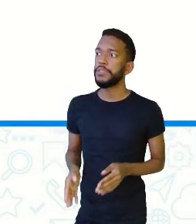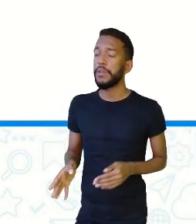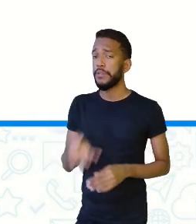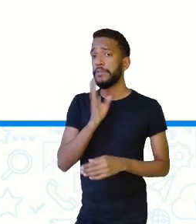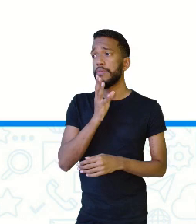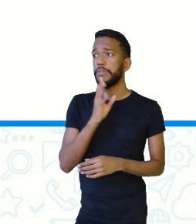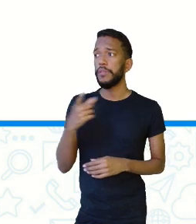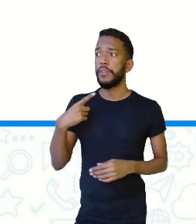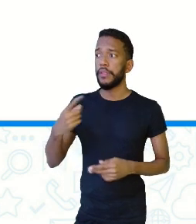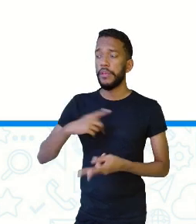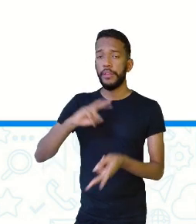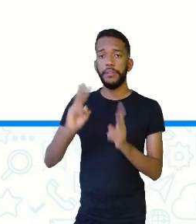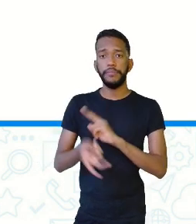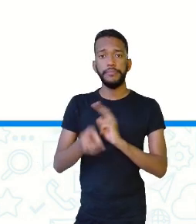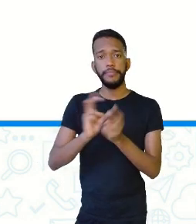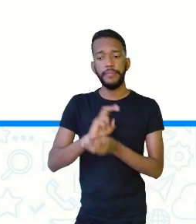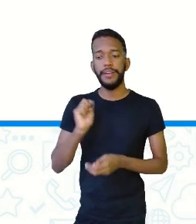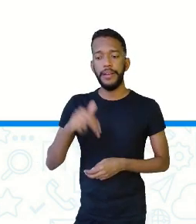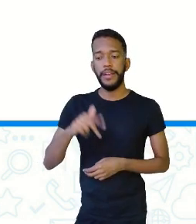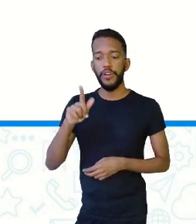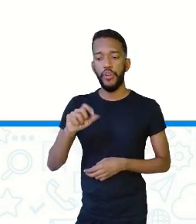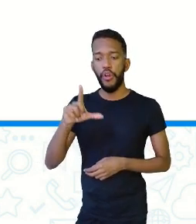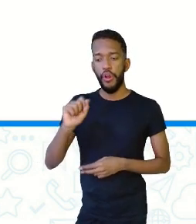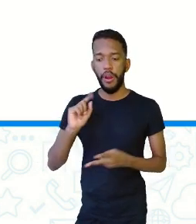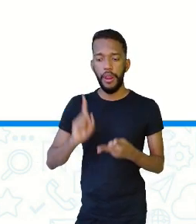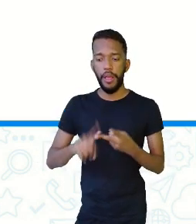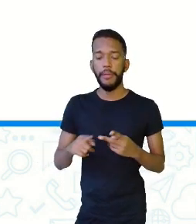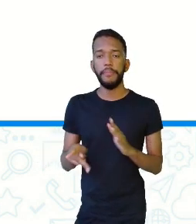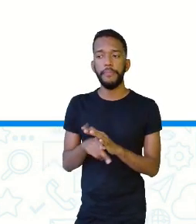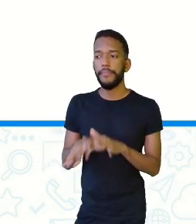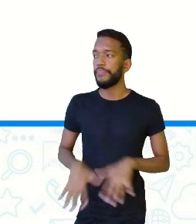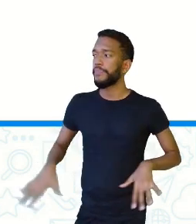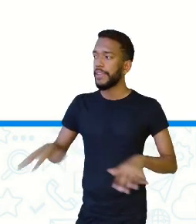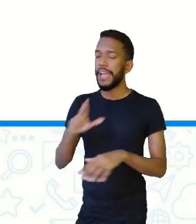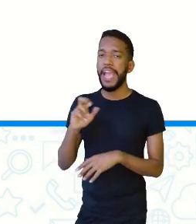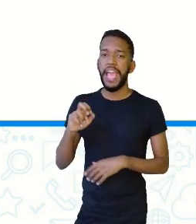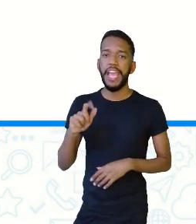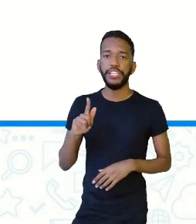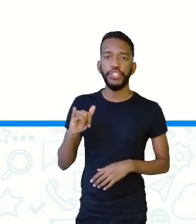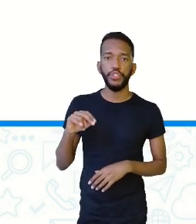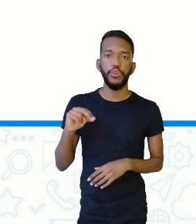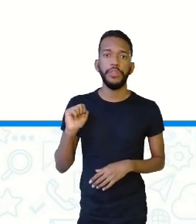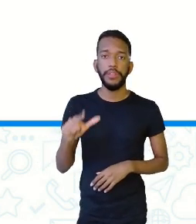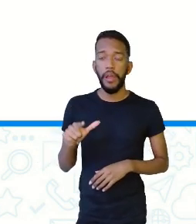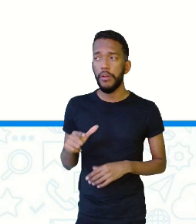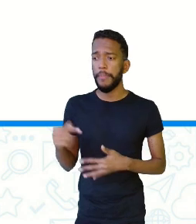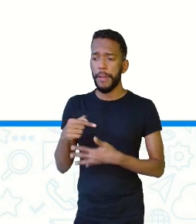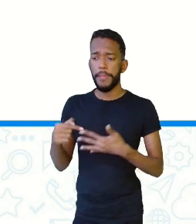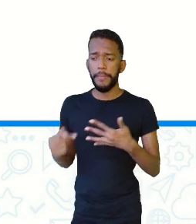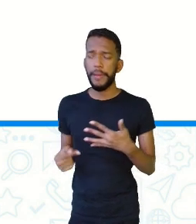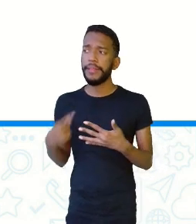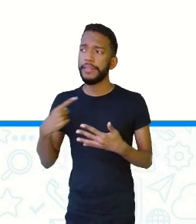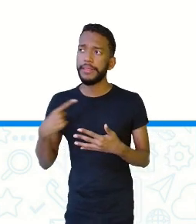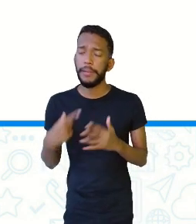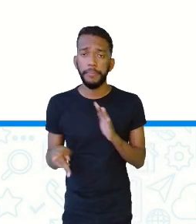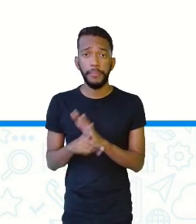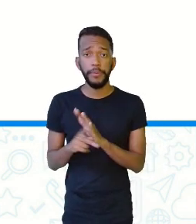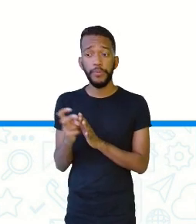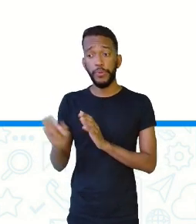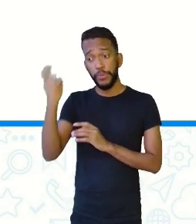chamadas capoeira Angola e capoeira regional. Os principais aspectos da capoeira, como prática